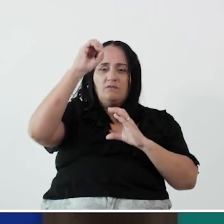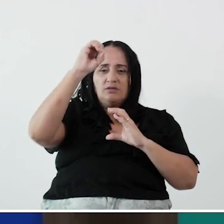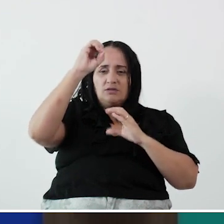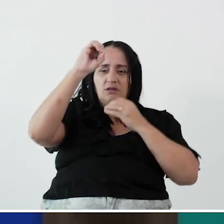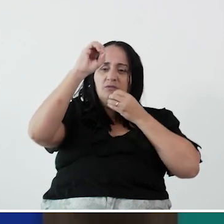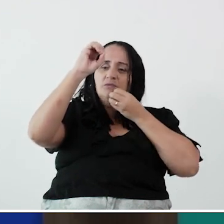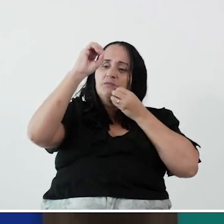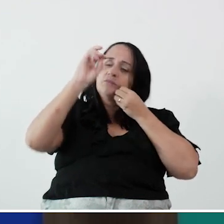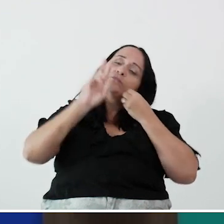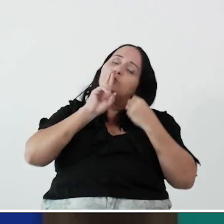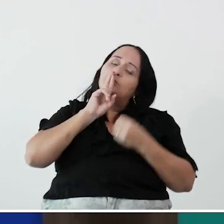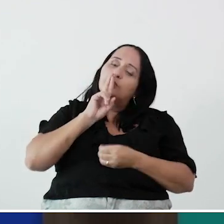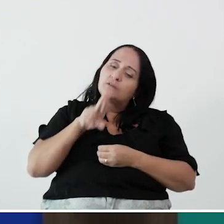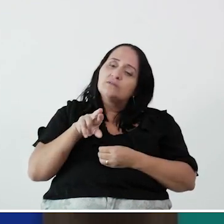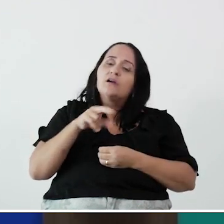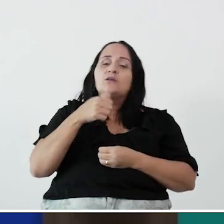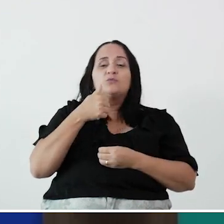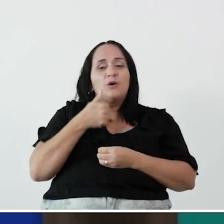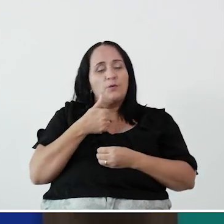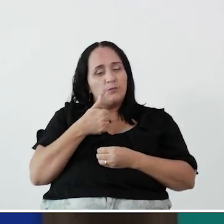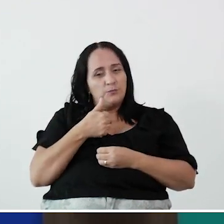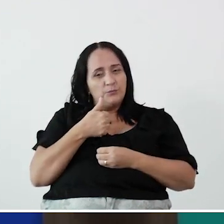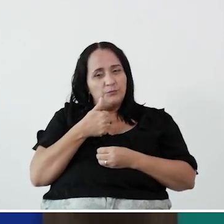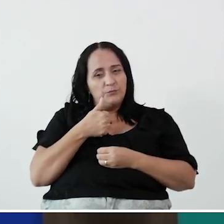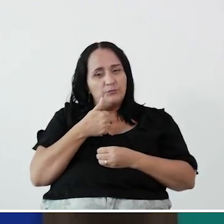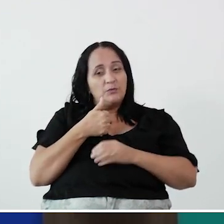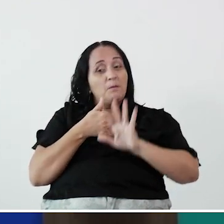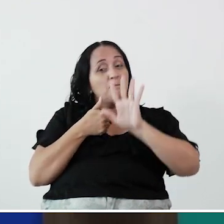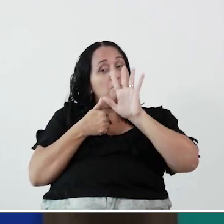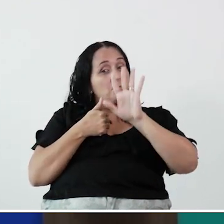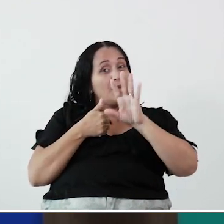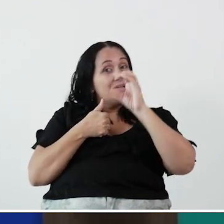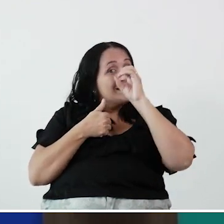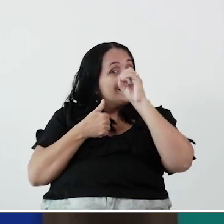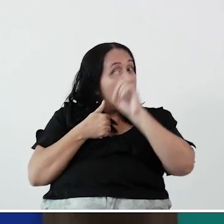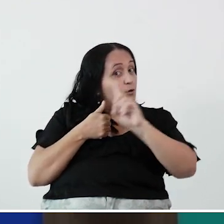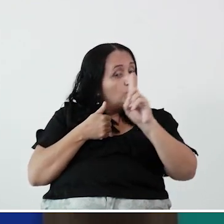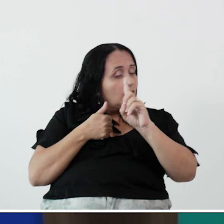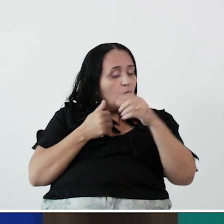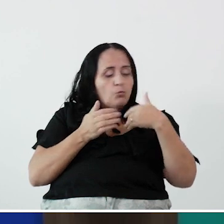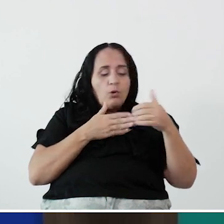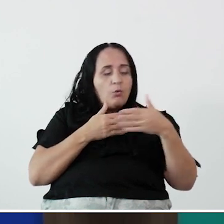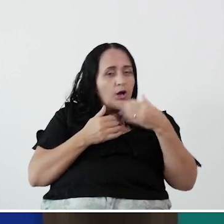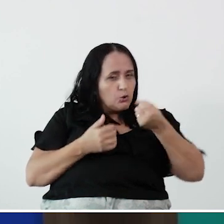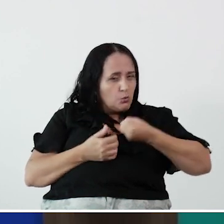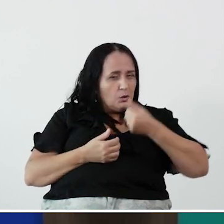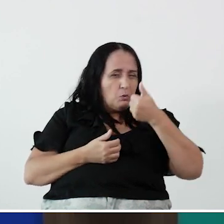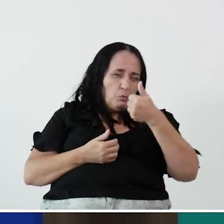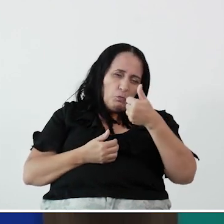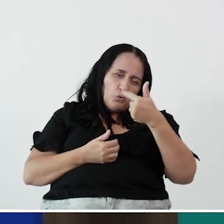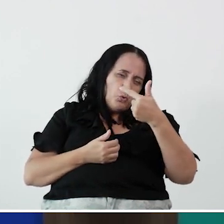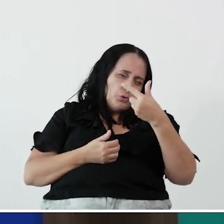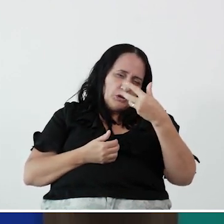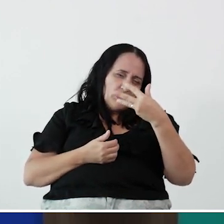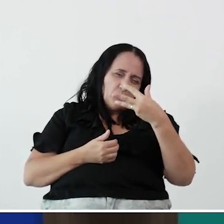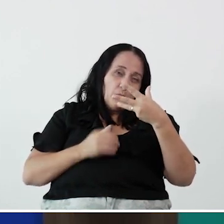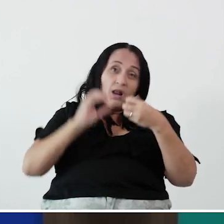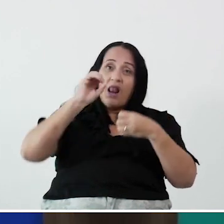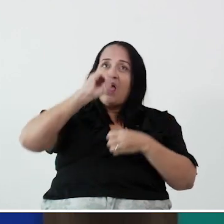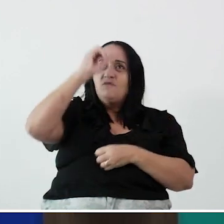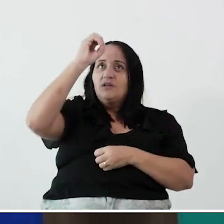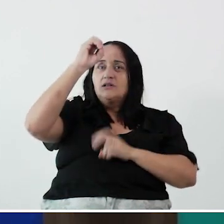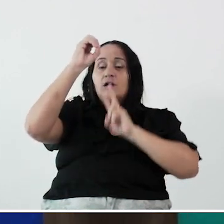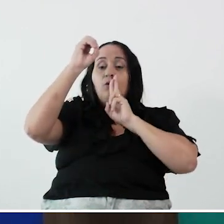1, contanto que esse número não seja zero. O que é que eu estou querendo